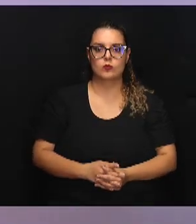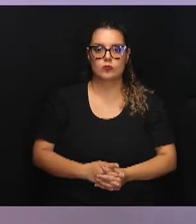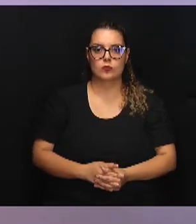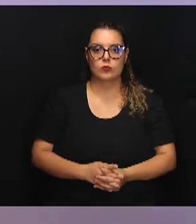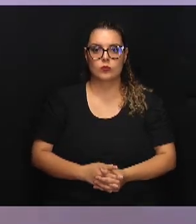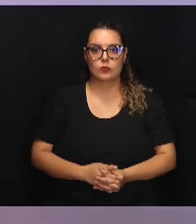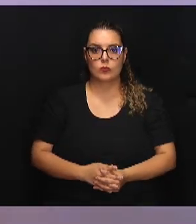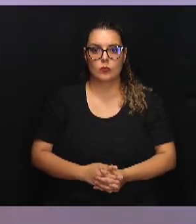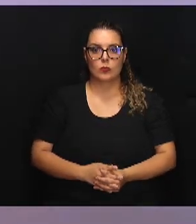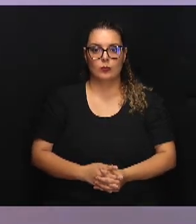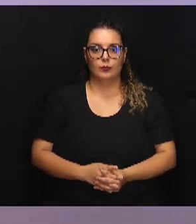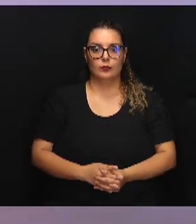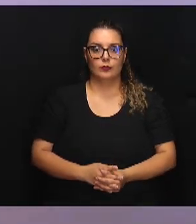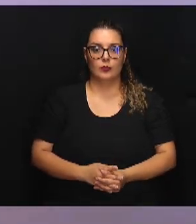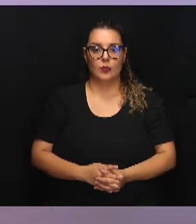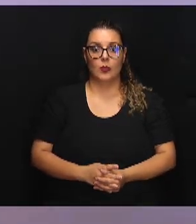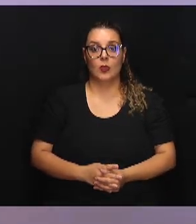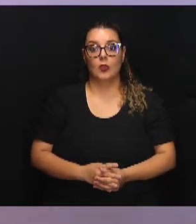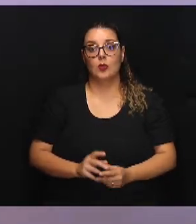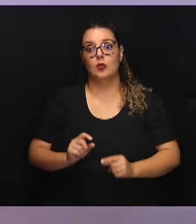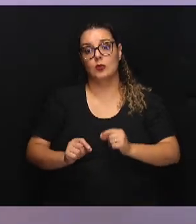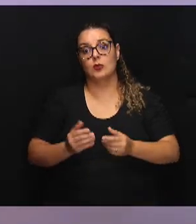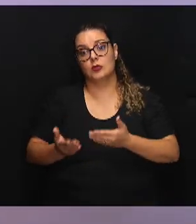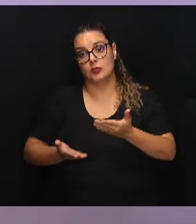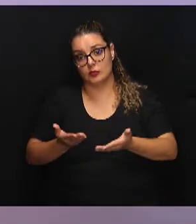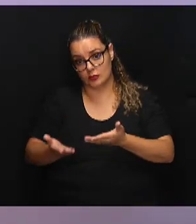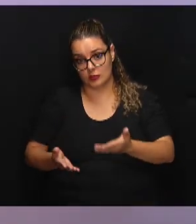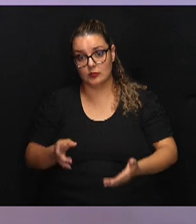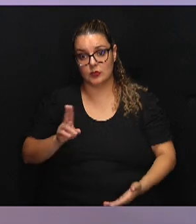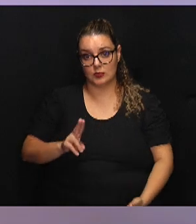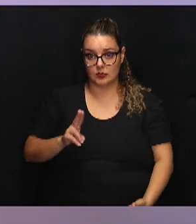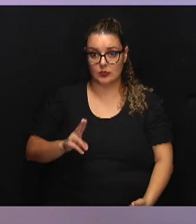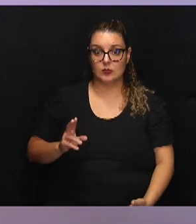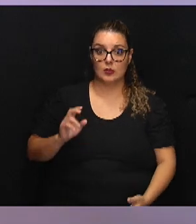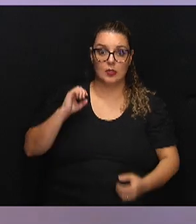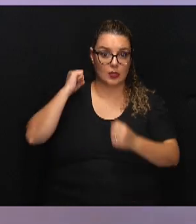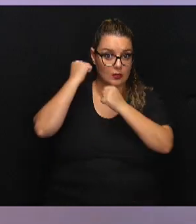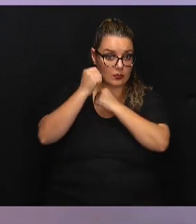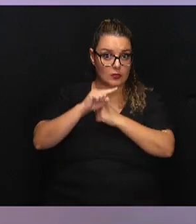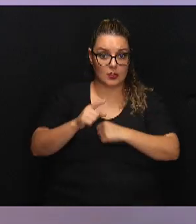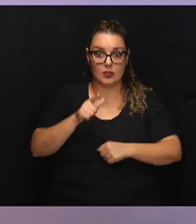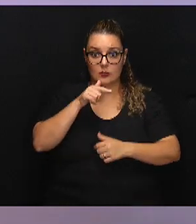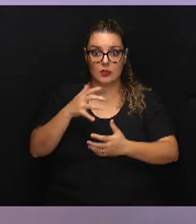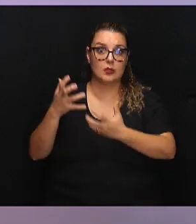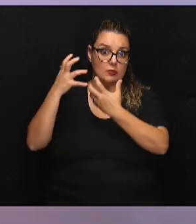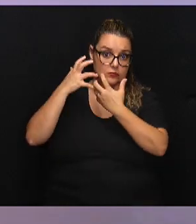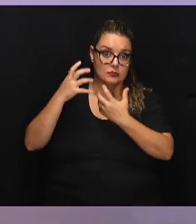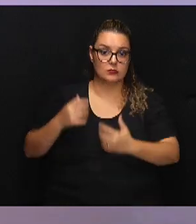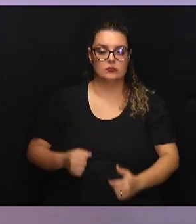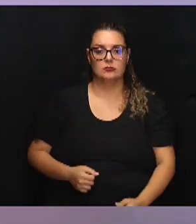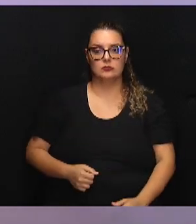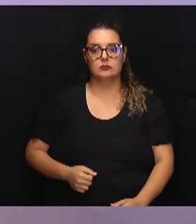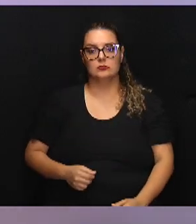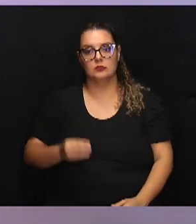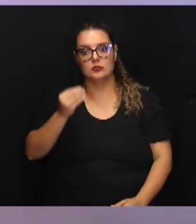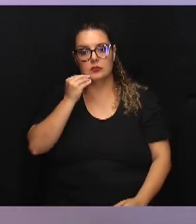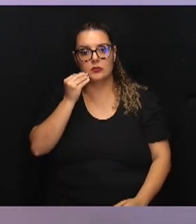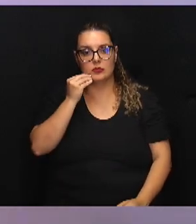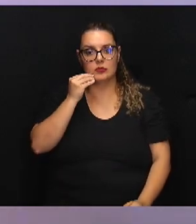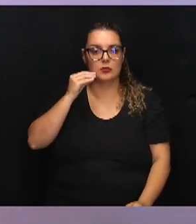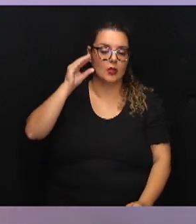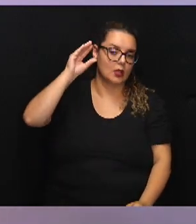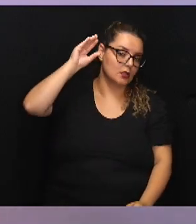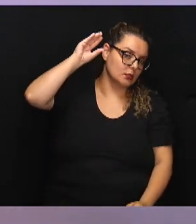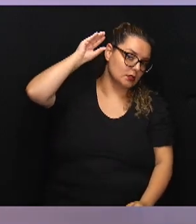O que a gente usa para tratamento, além dessa proteção para não entrar água, às vezes tem que entrar com antibiótico em